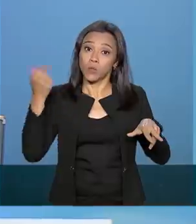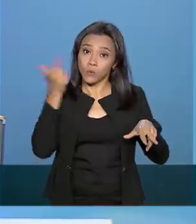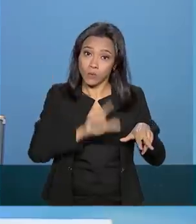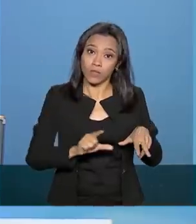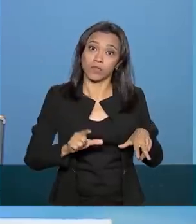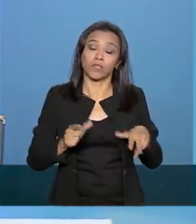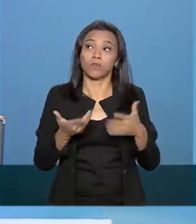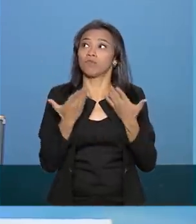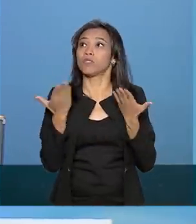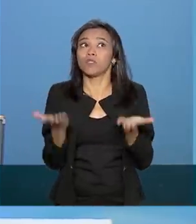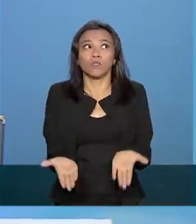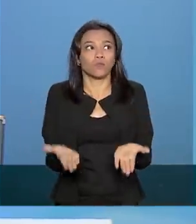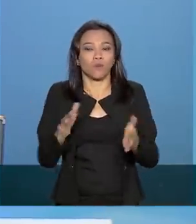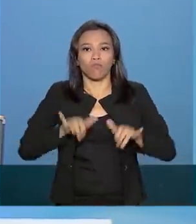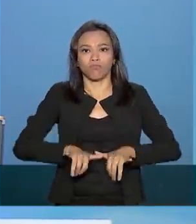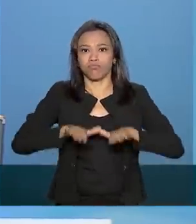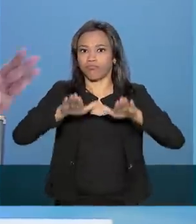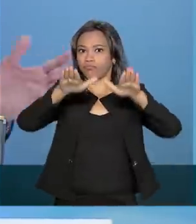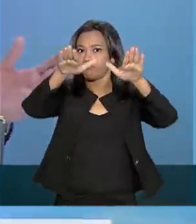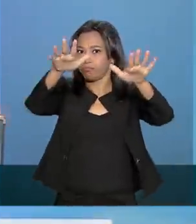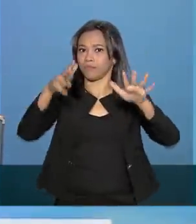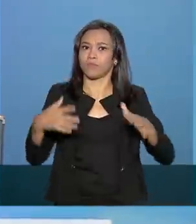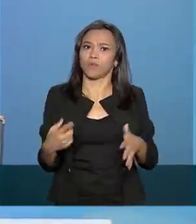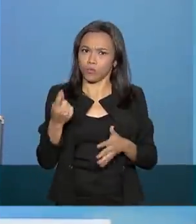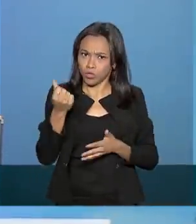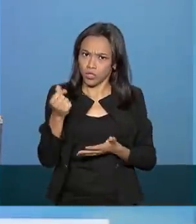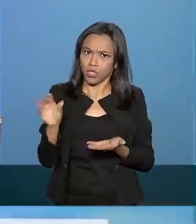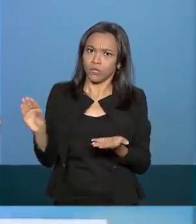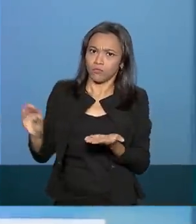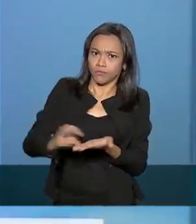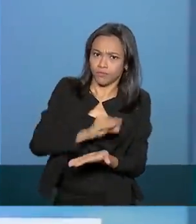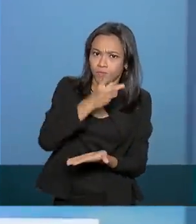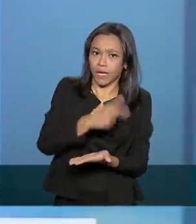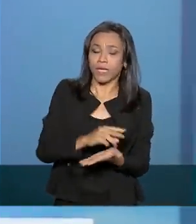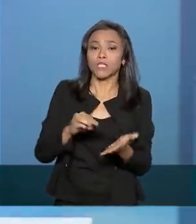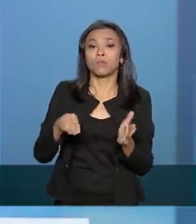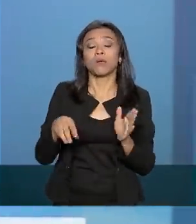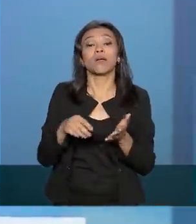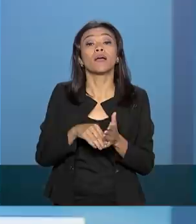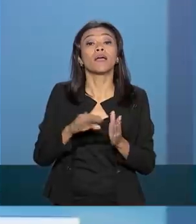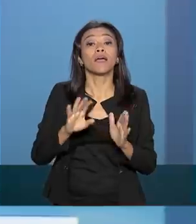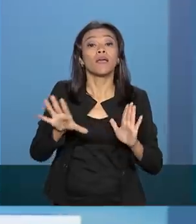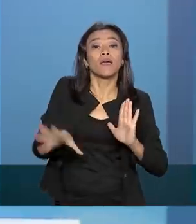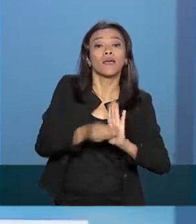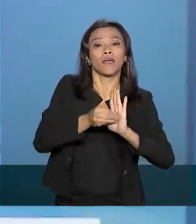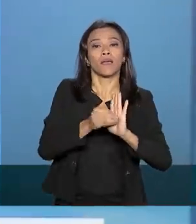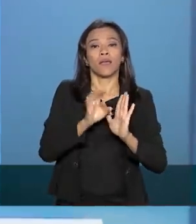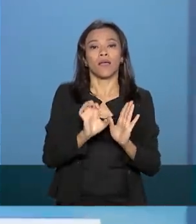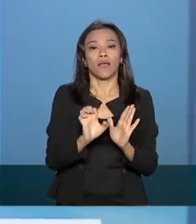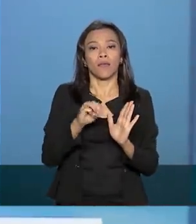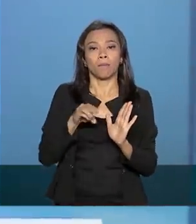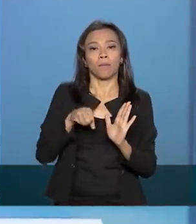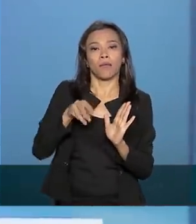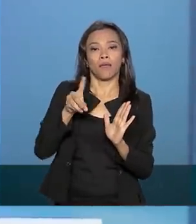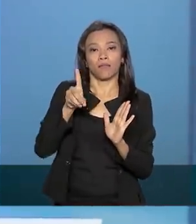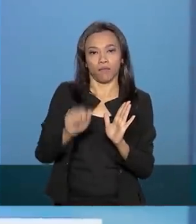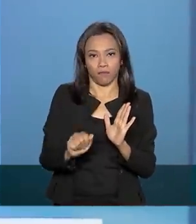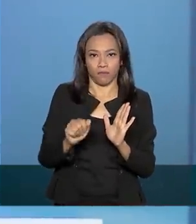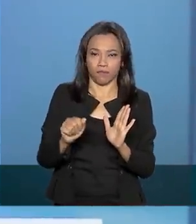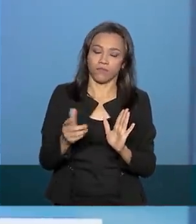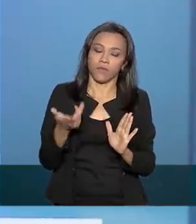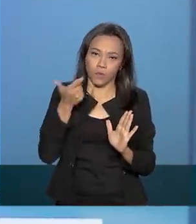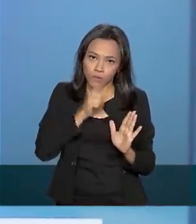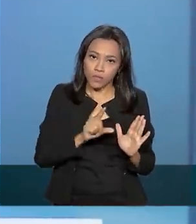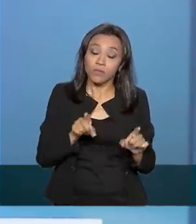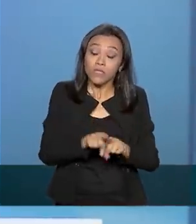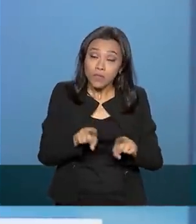obra, com recursos e grande parte lá de emendas parlamentares. Mas contamos também